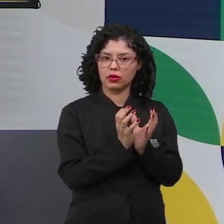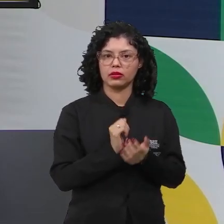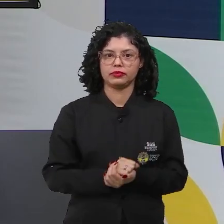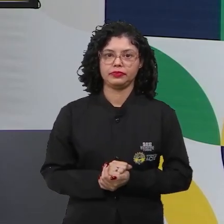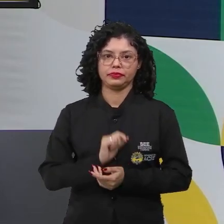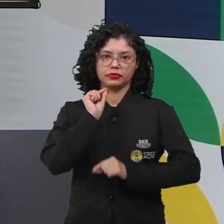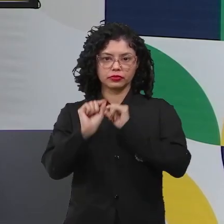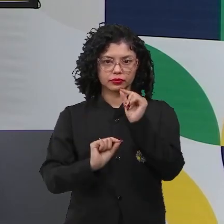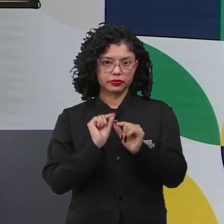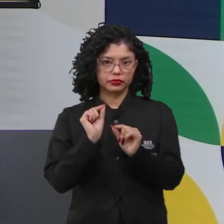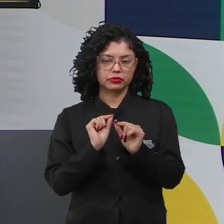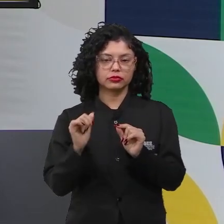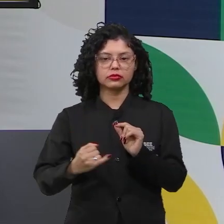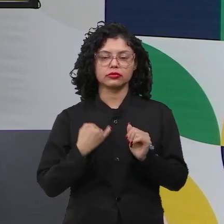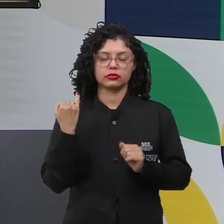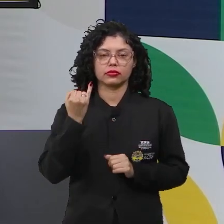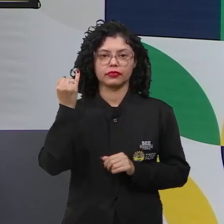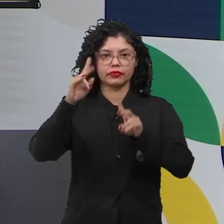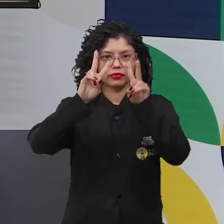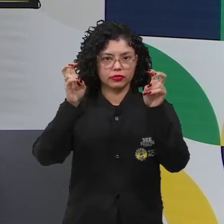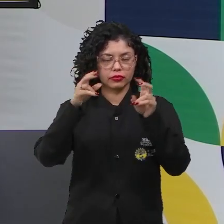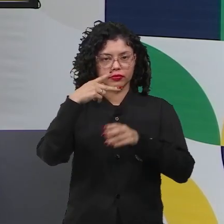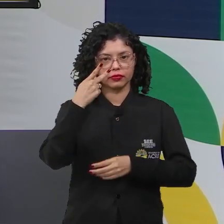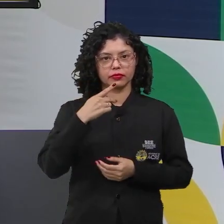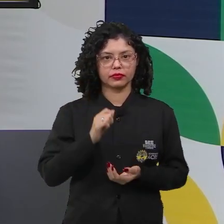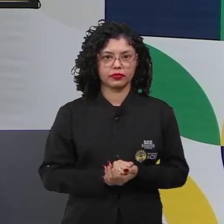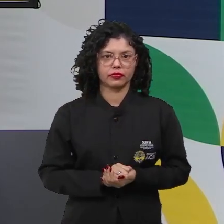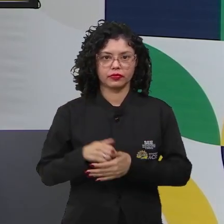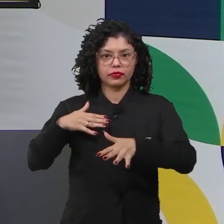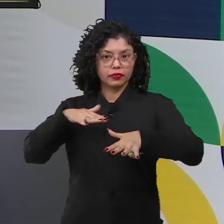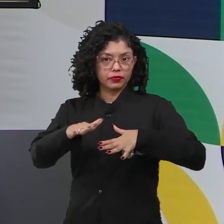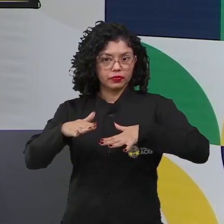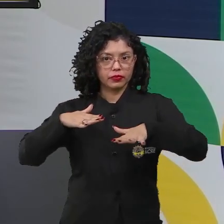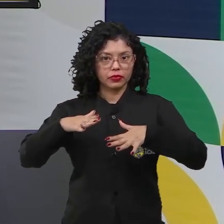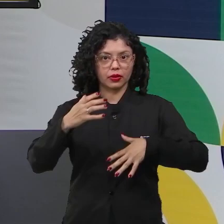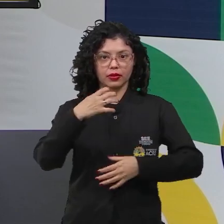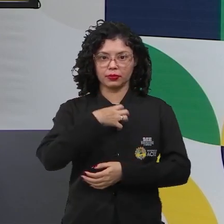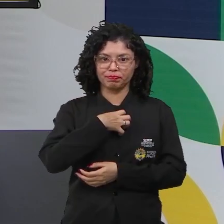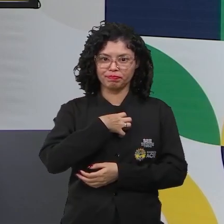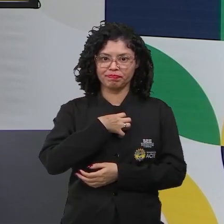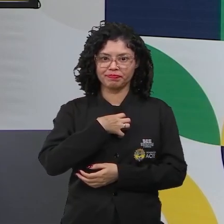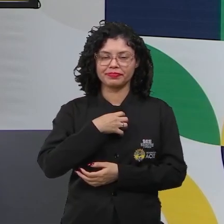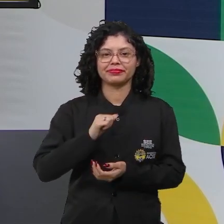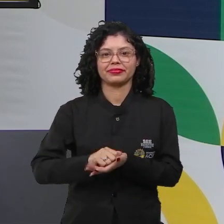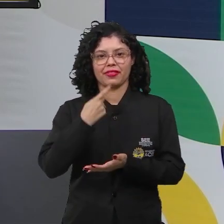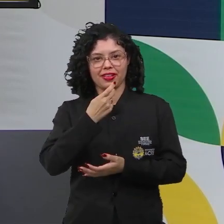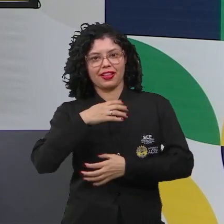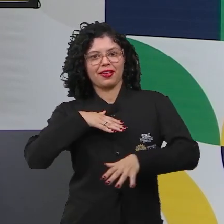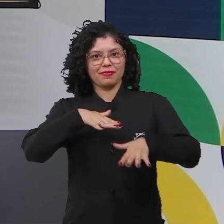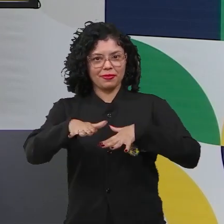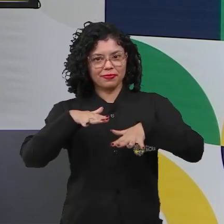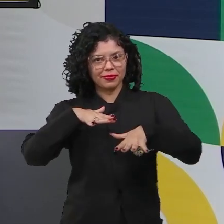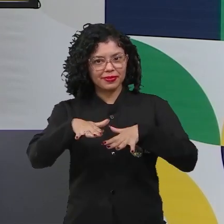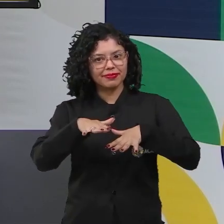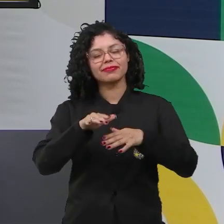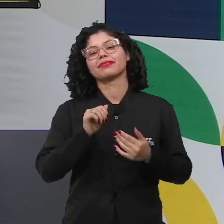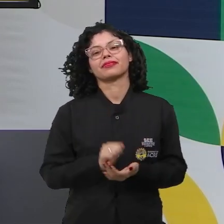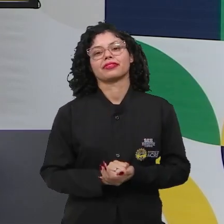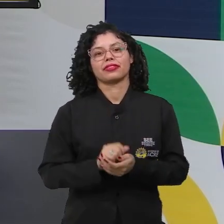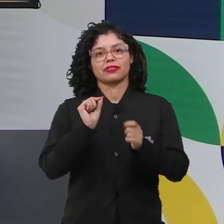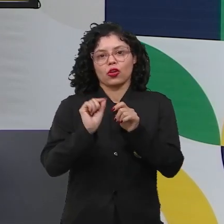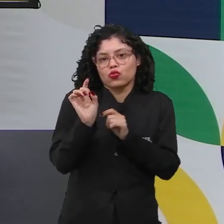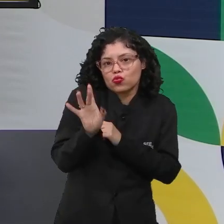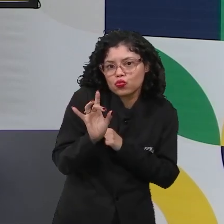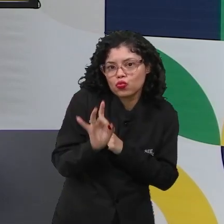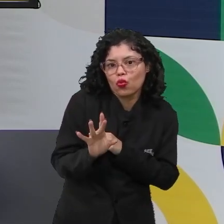O que é importante a gente entender acerca disso? Em nenhum momento eu falei de movimento, da realização